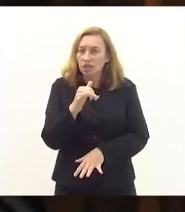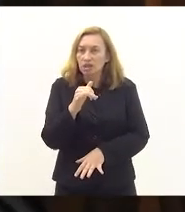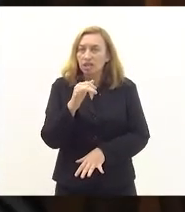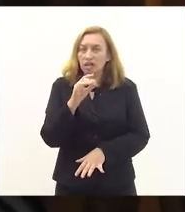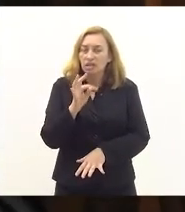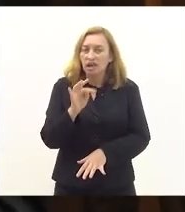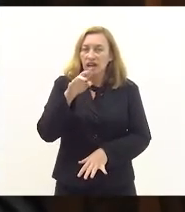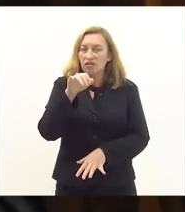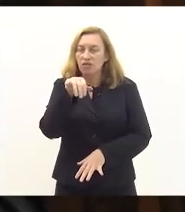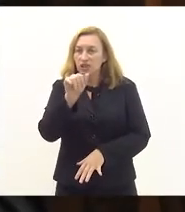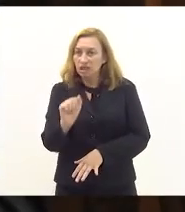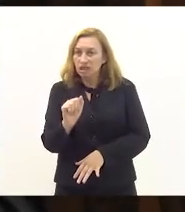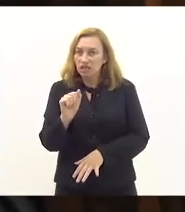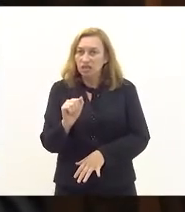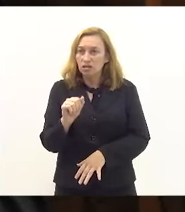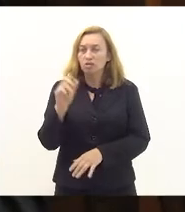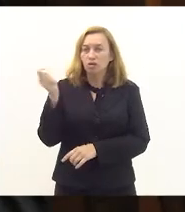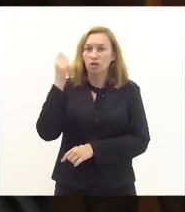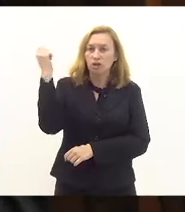Grande.